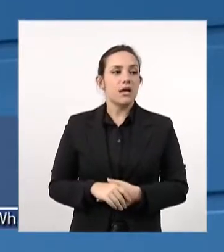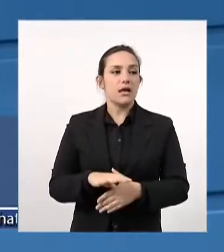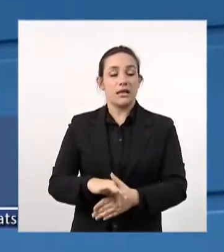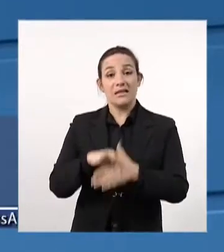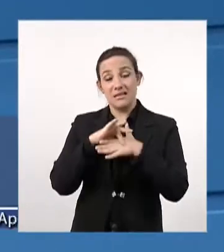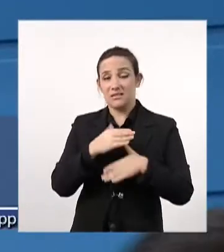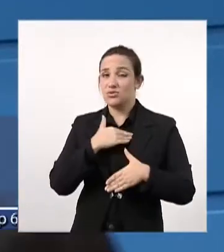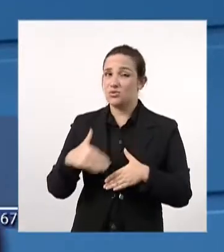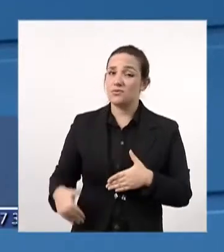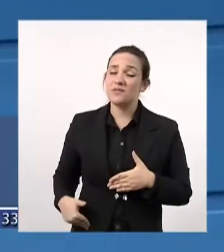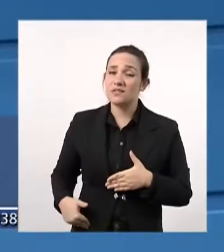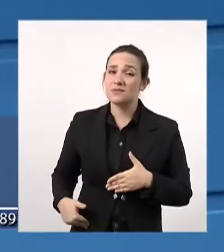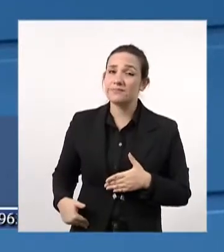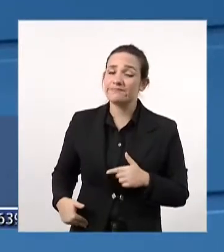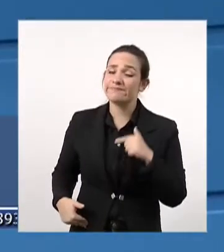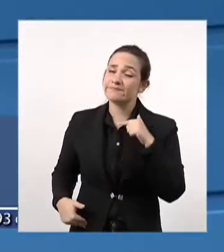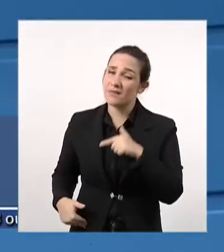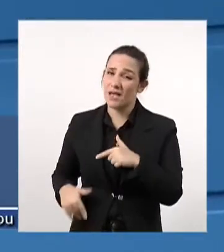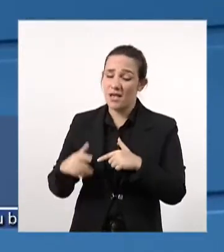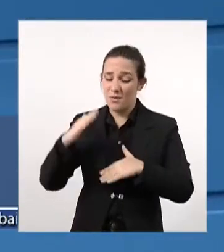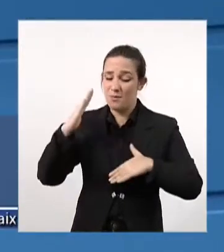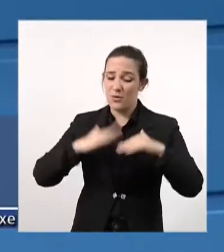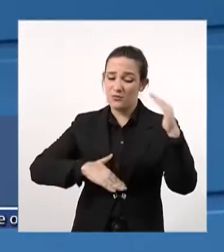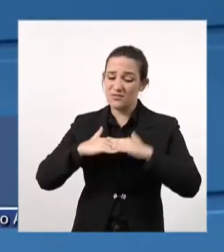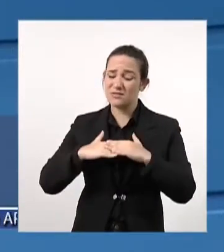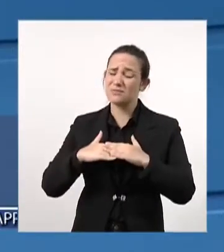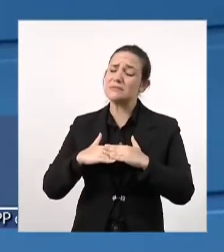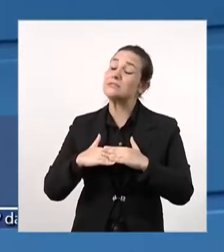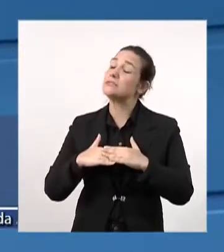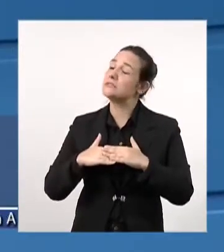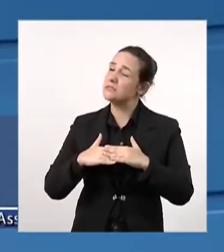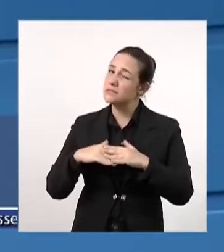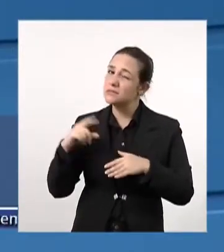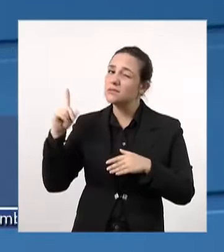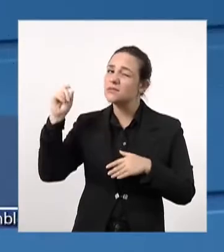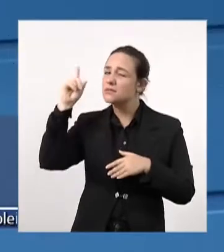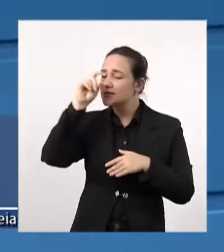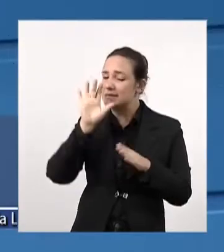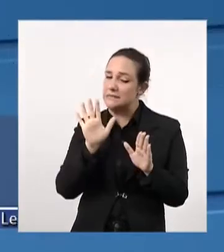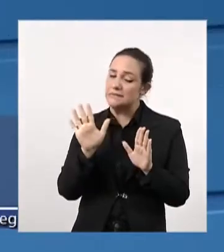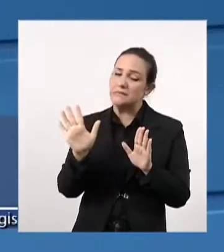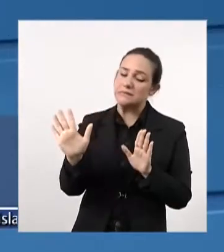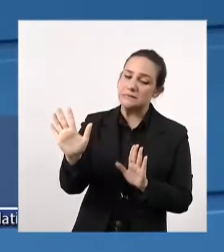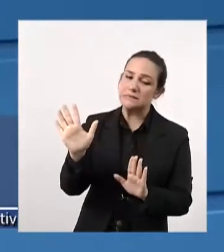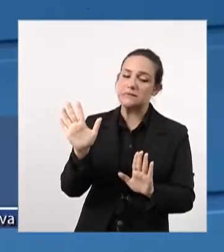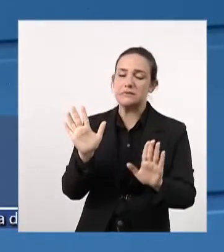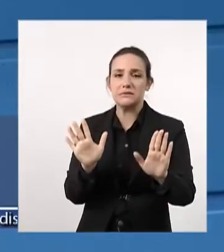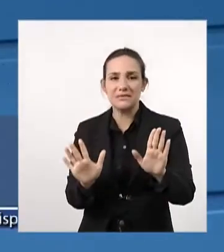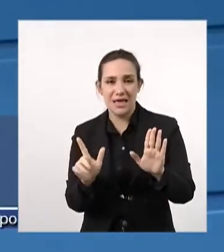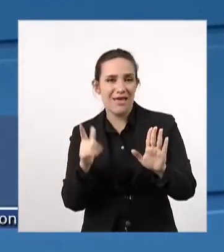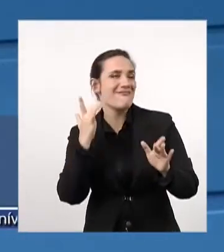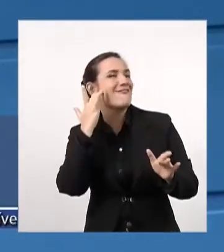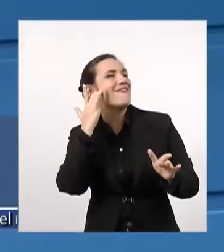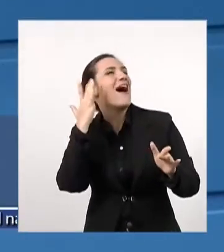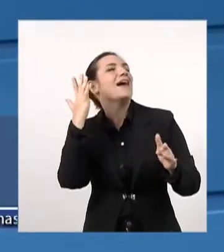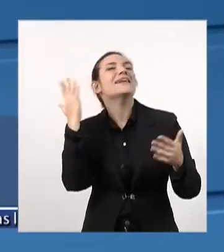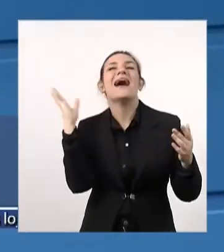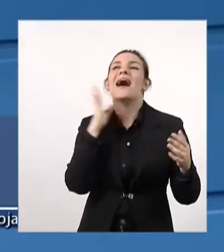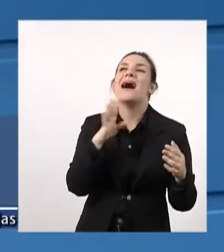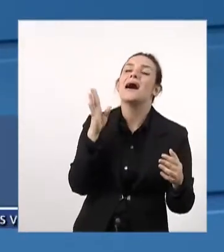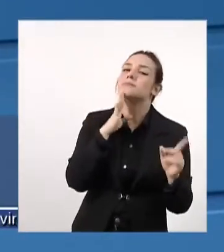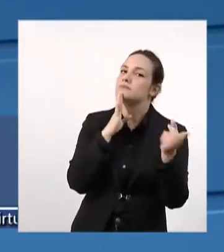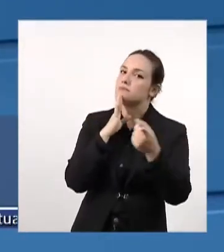sempre é uma função espinhosa, né? Nem sempre é assim simpática,